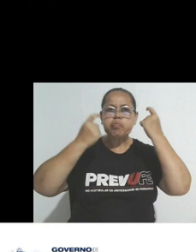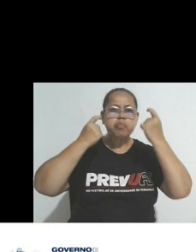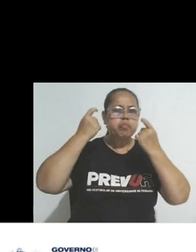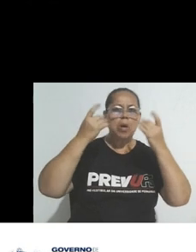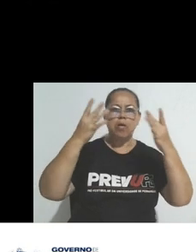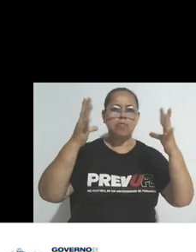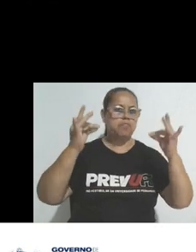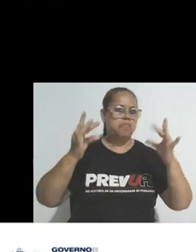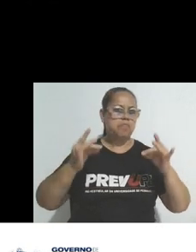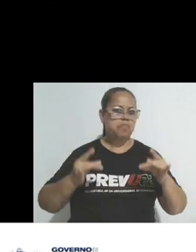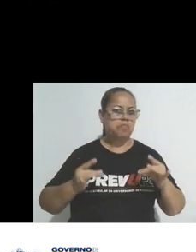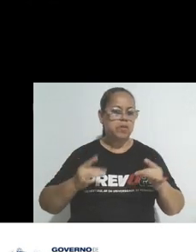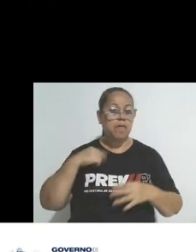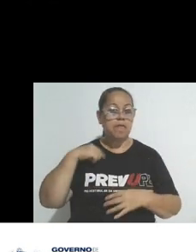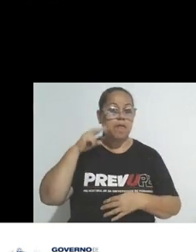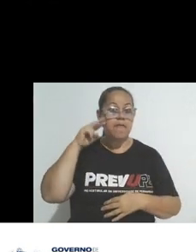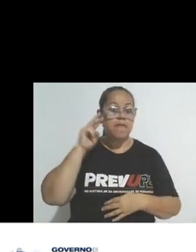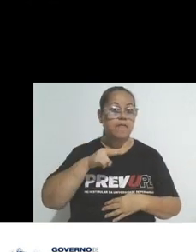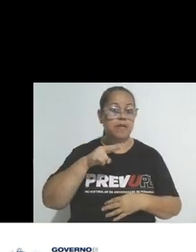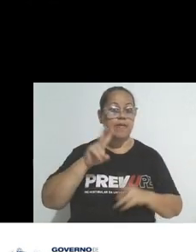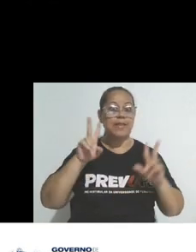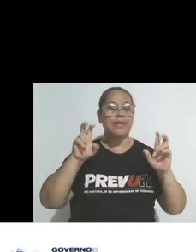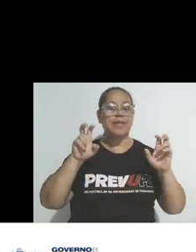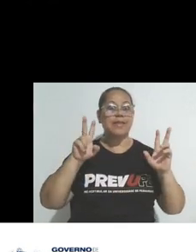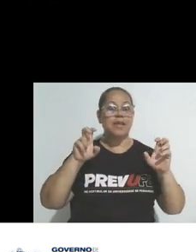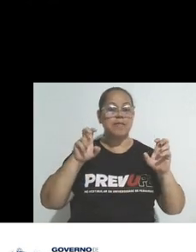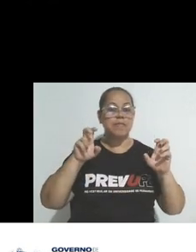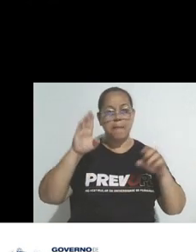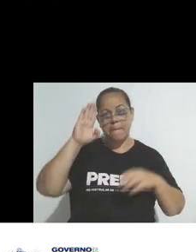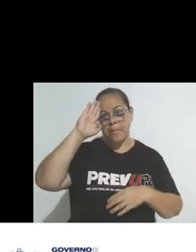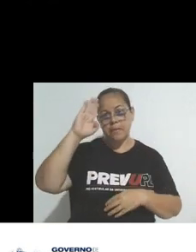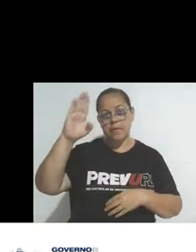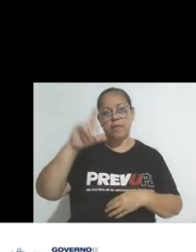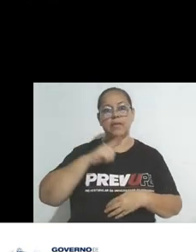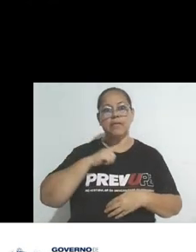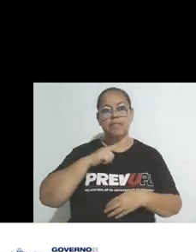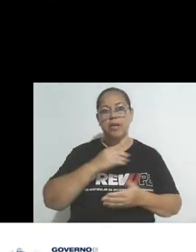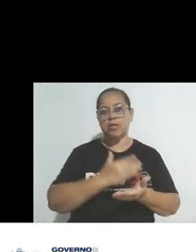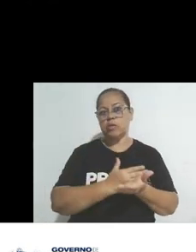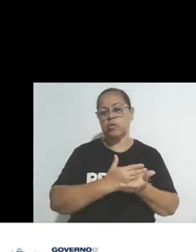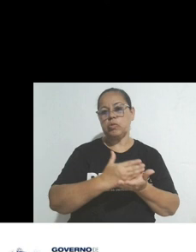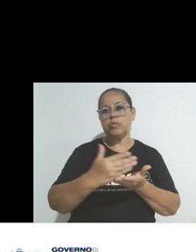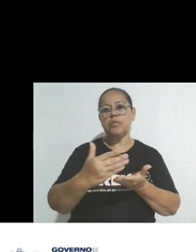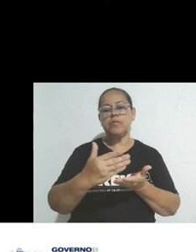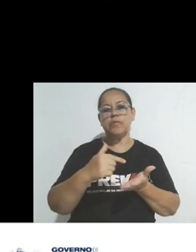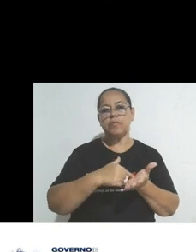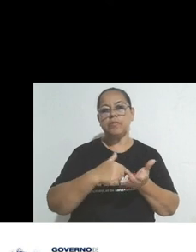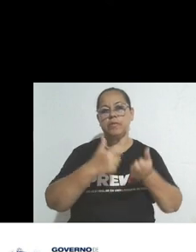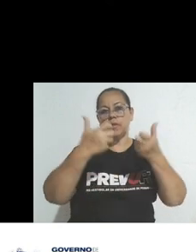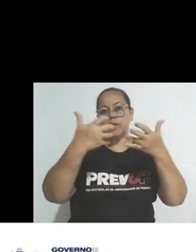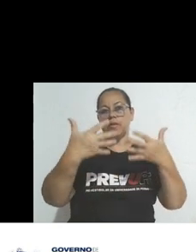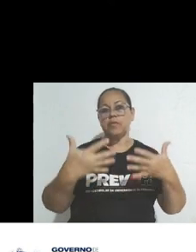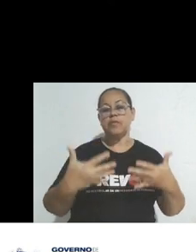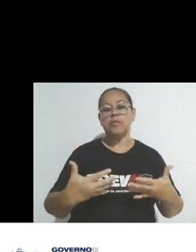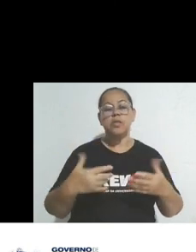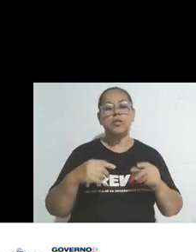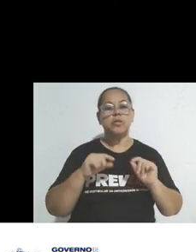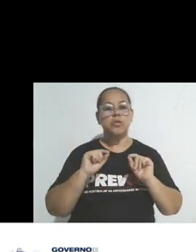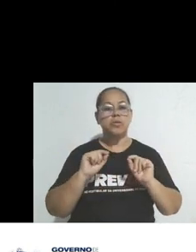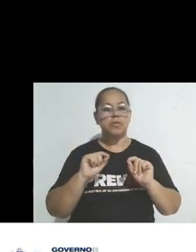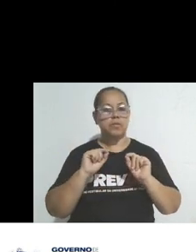com os detalhes eu vou diretamente ao tema principal e que está aqui no início ele trata sobre o câmbio